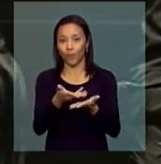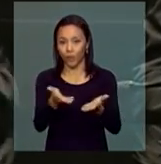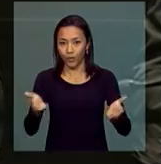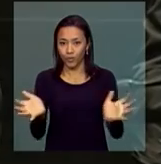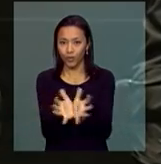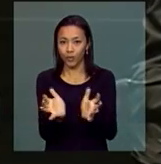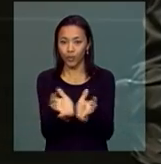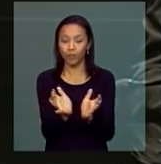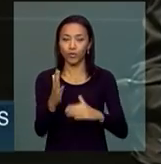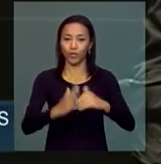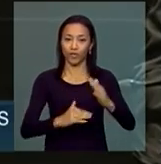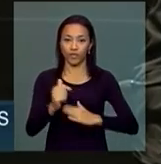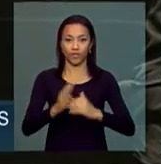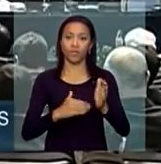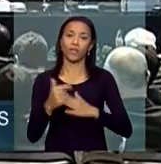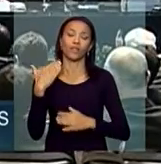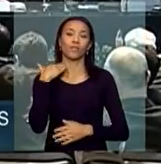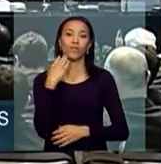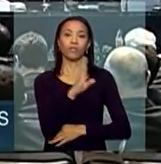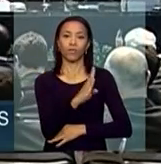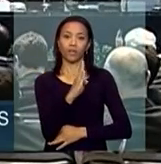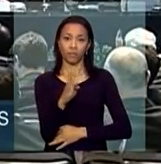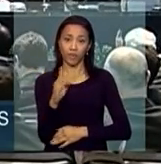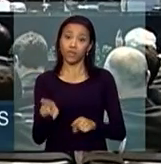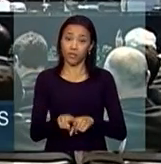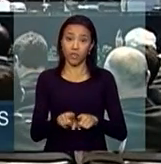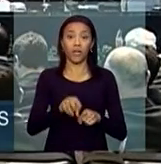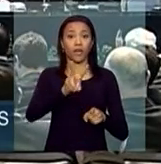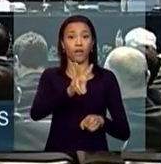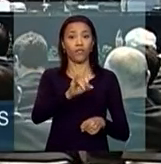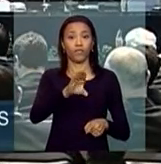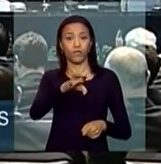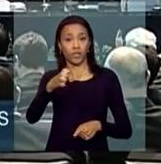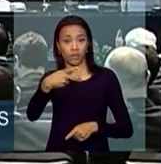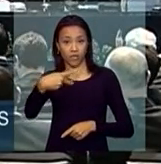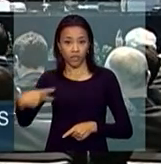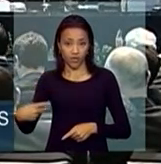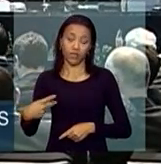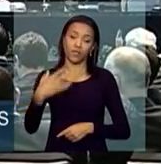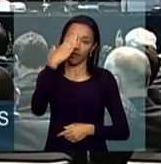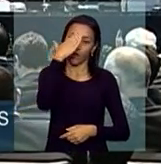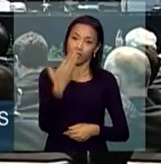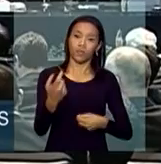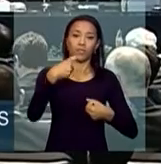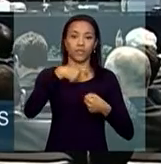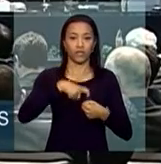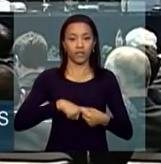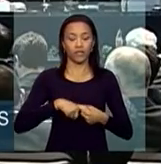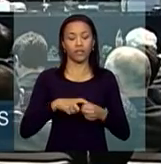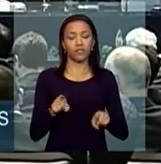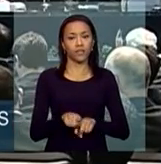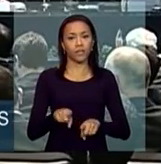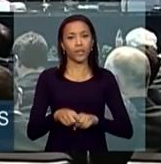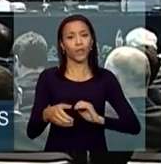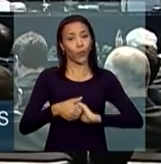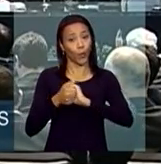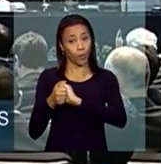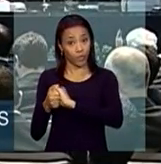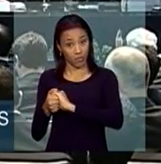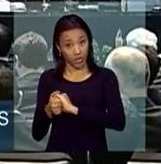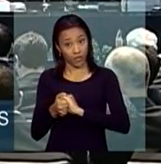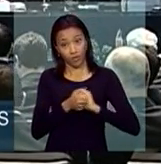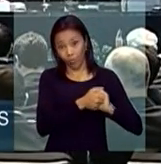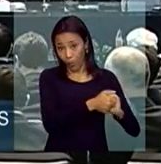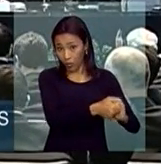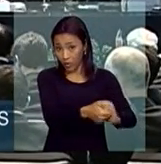Brasil, fazê-lo em seu nome, Osmar Dias, vice-presidente, agradecer a parceria, cumprimentar aqui todos vocês,